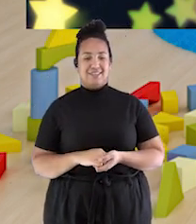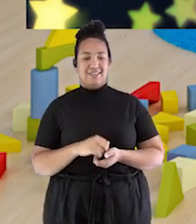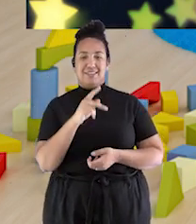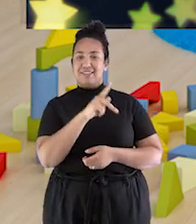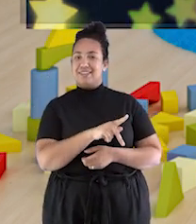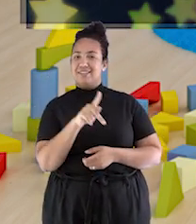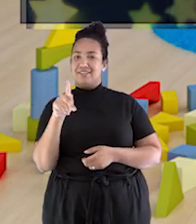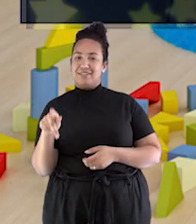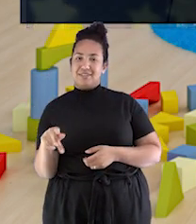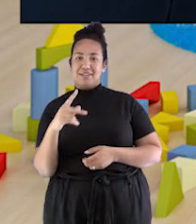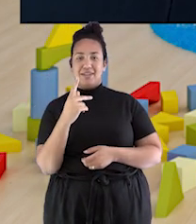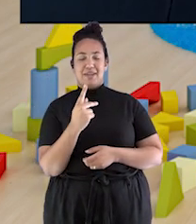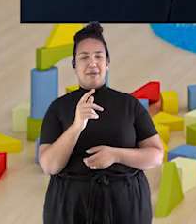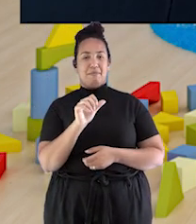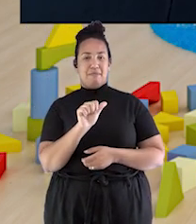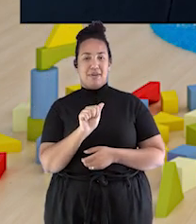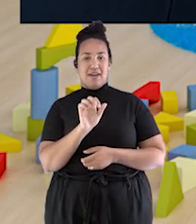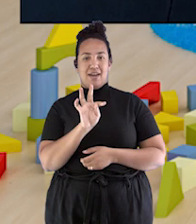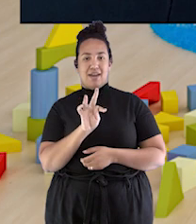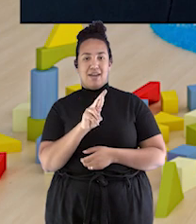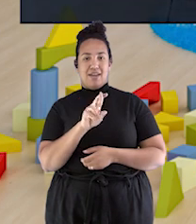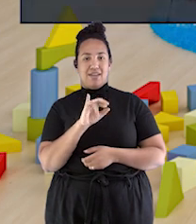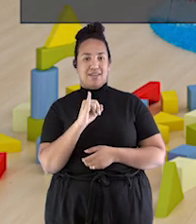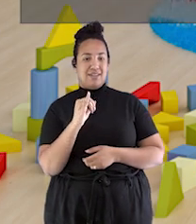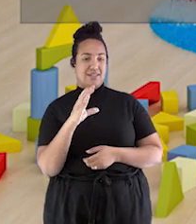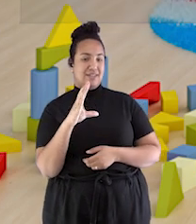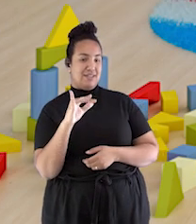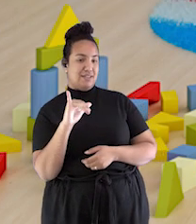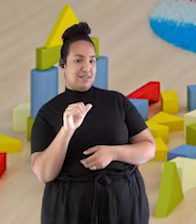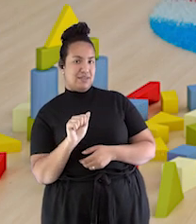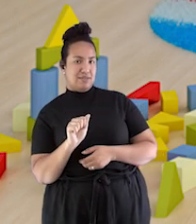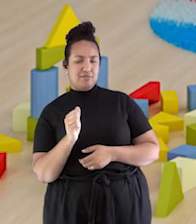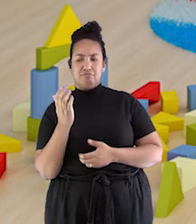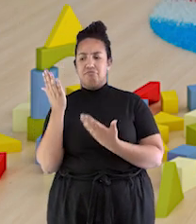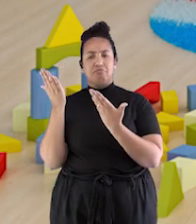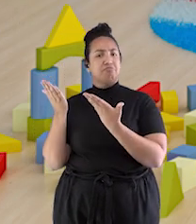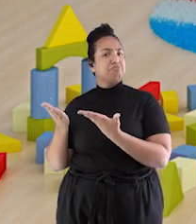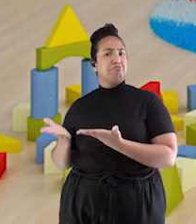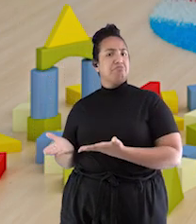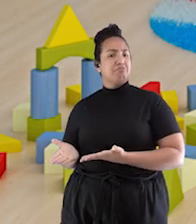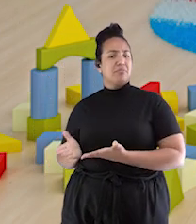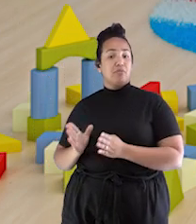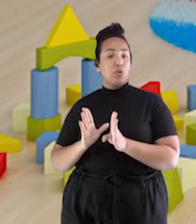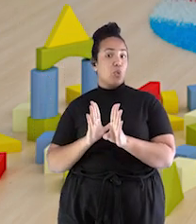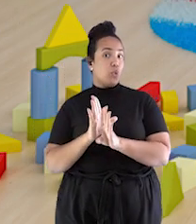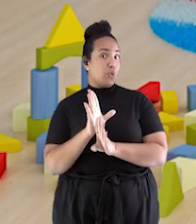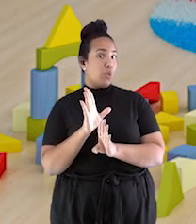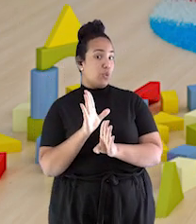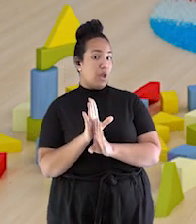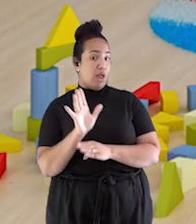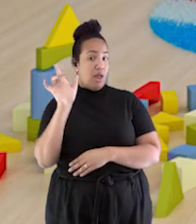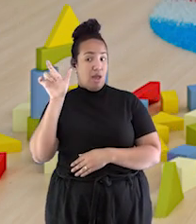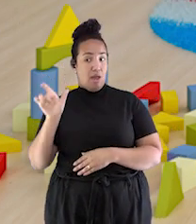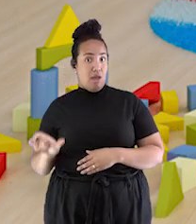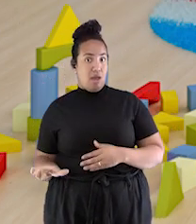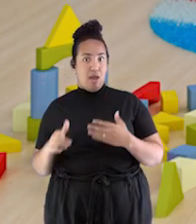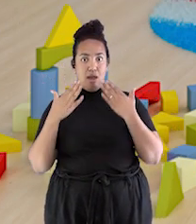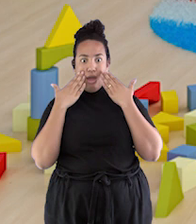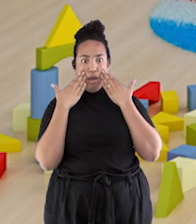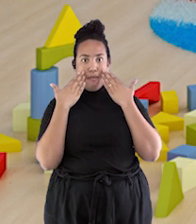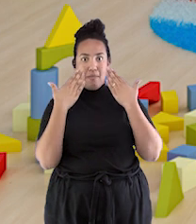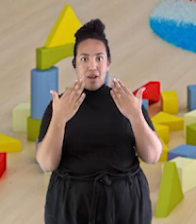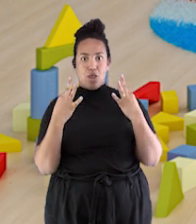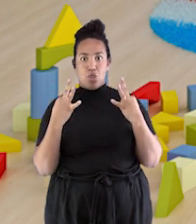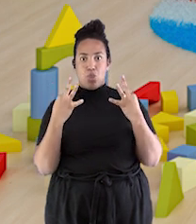a professora Patrícia! Quem é esta? Uma dica, hein? Ela apresenta